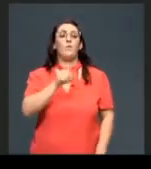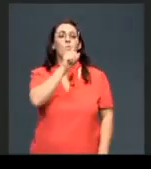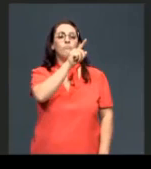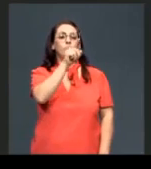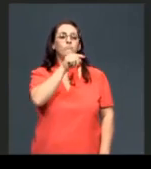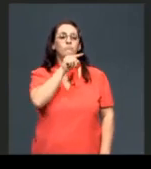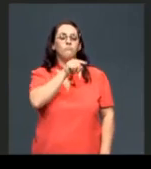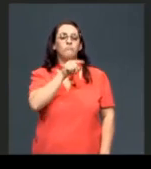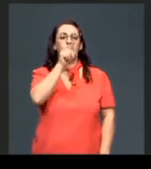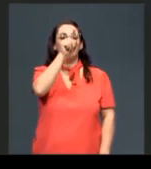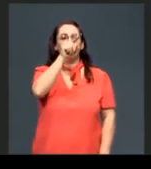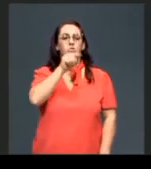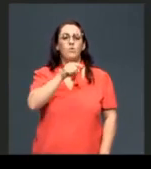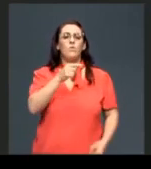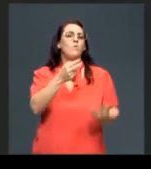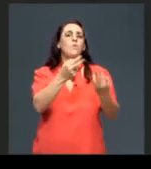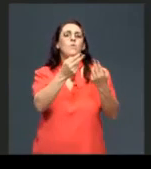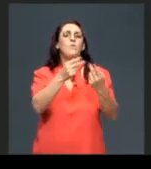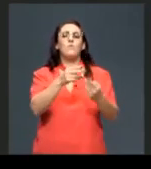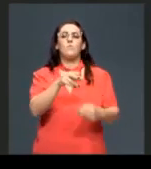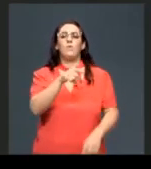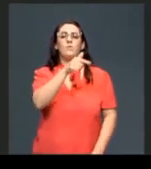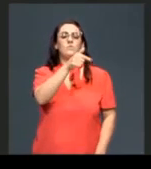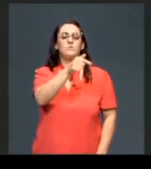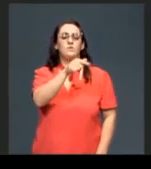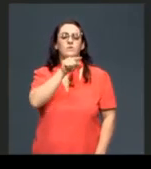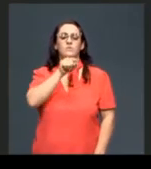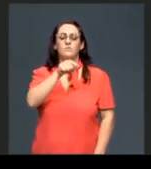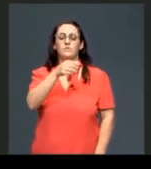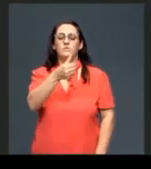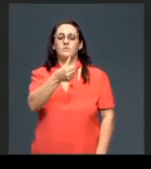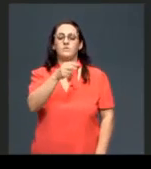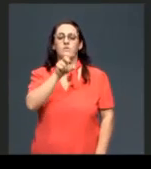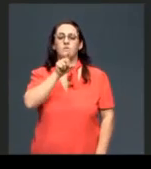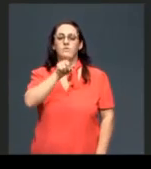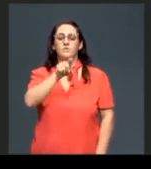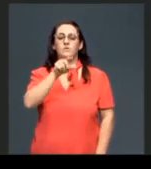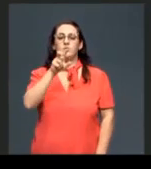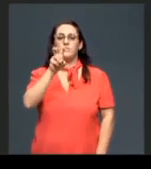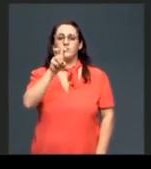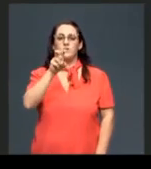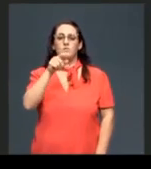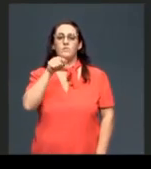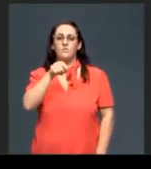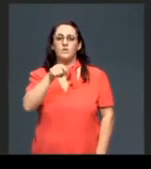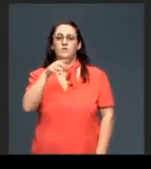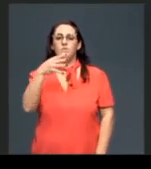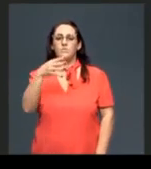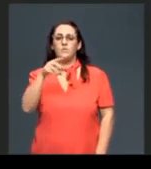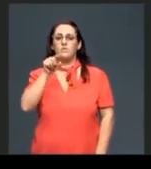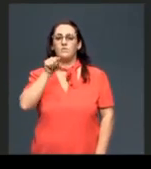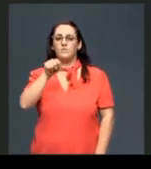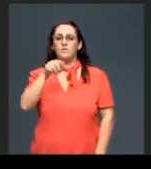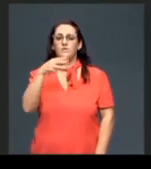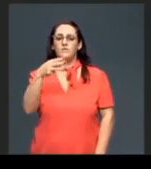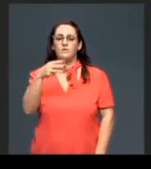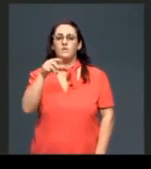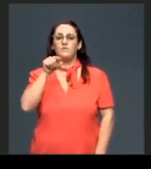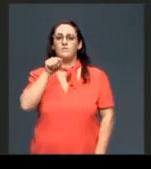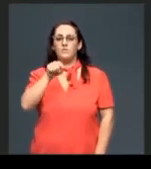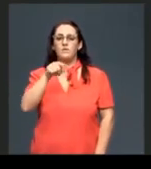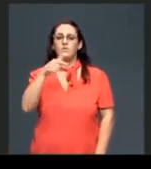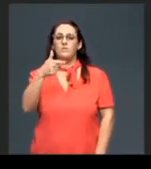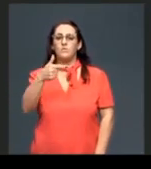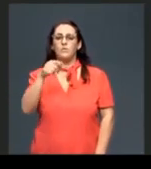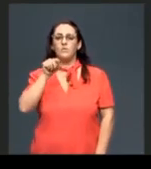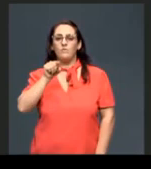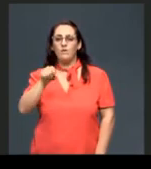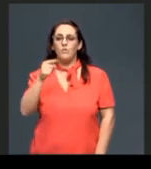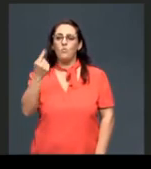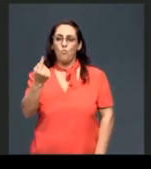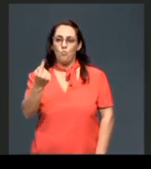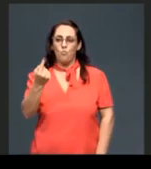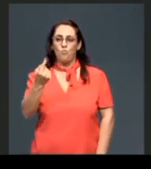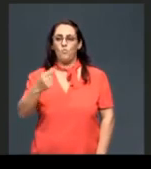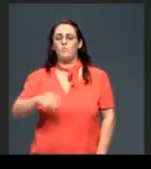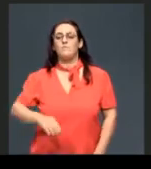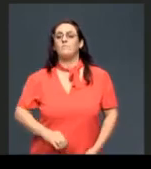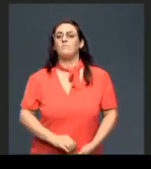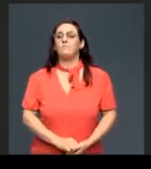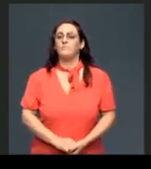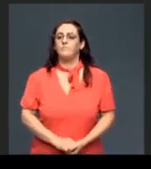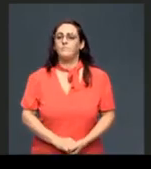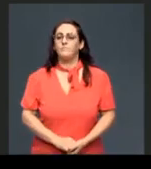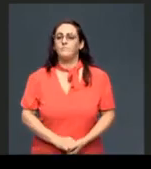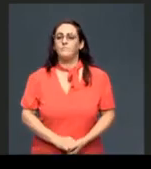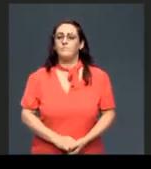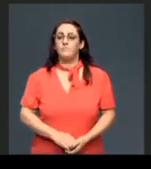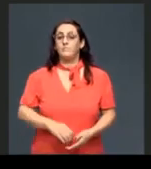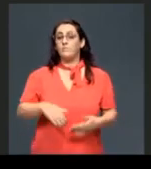5, vezes 4, vezes 3, vezes 2, vezes 1. Né? E o P